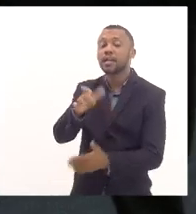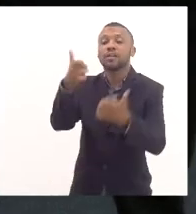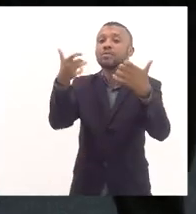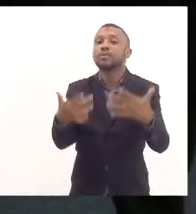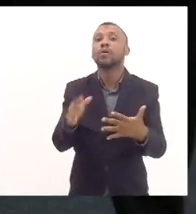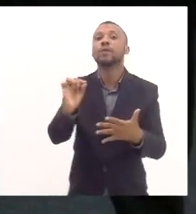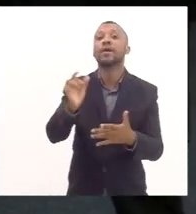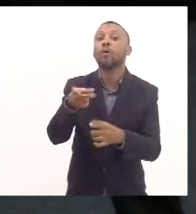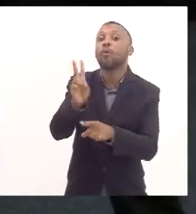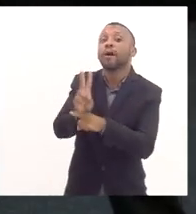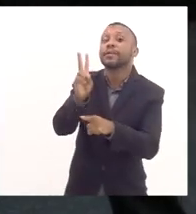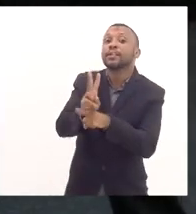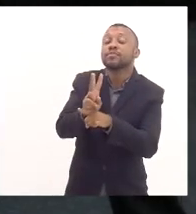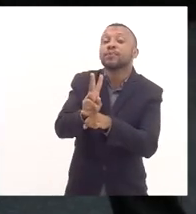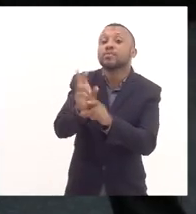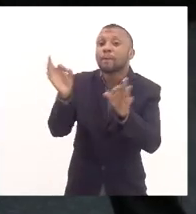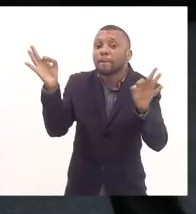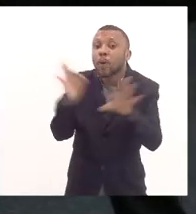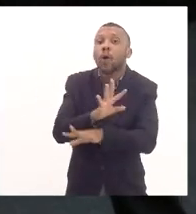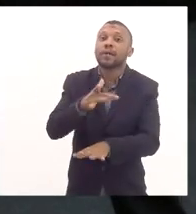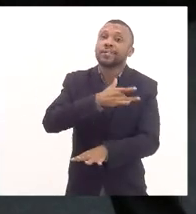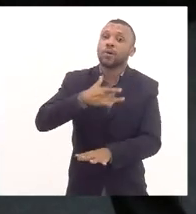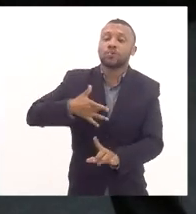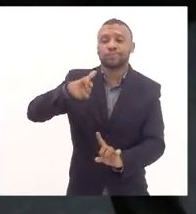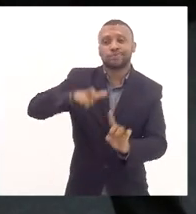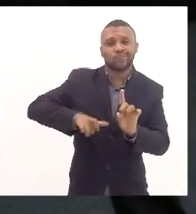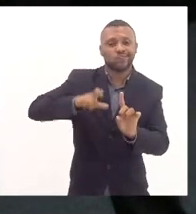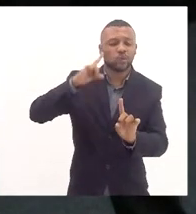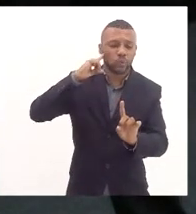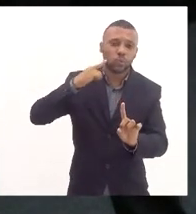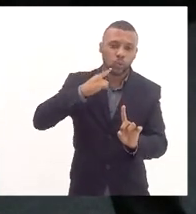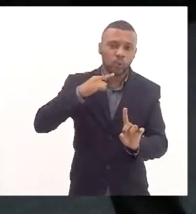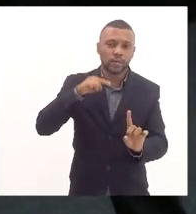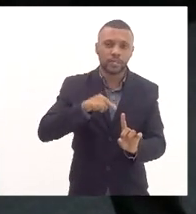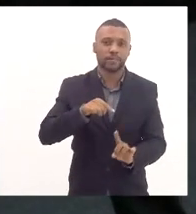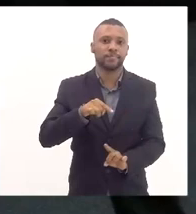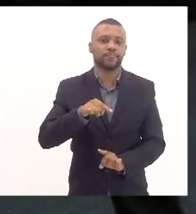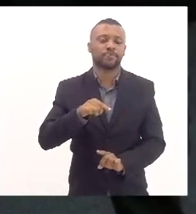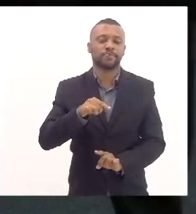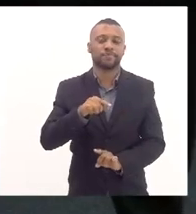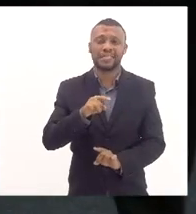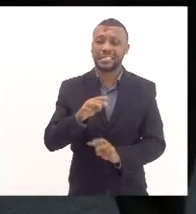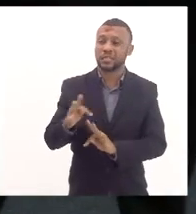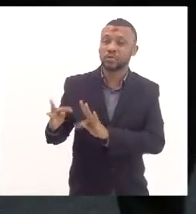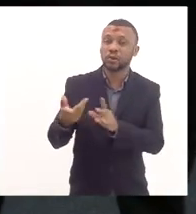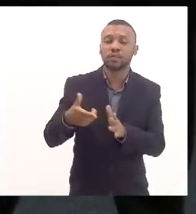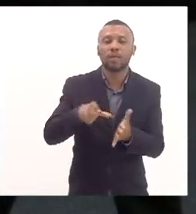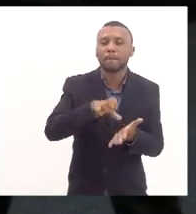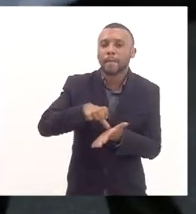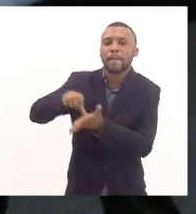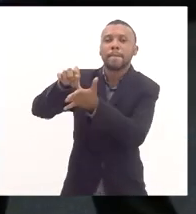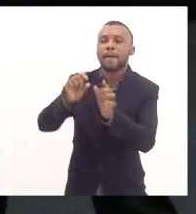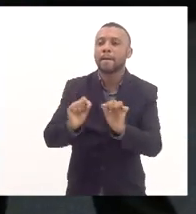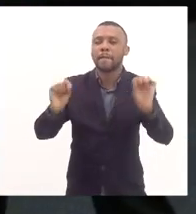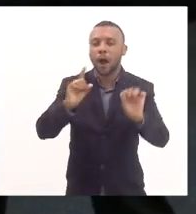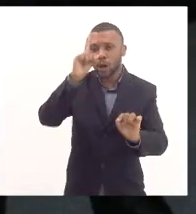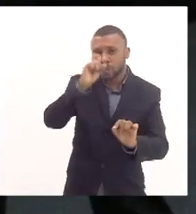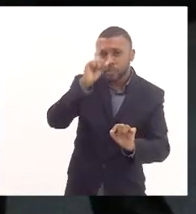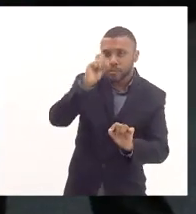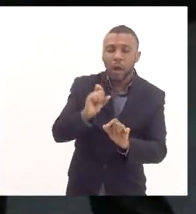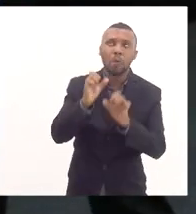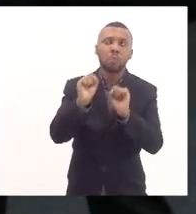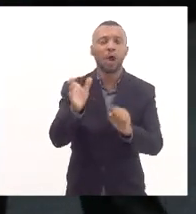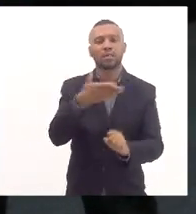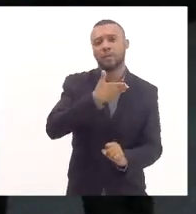estabelece um atendimento integral à saúde da pessoa surda em todas as unidades sejam essas unidades